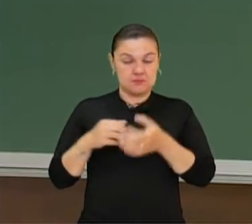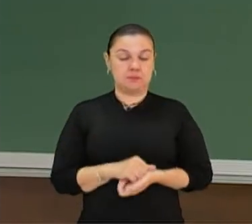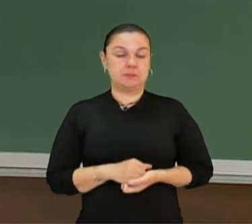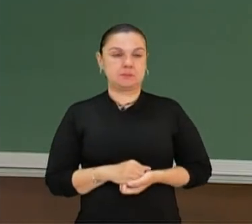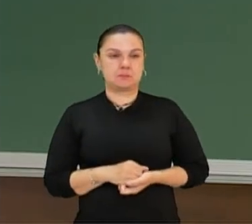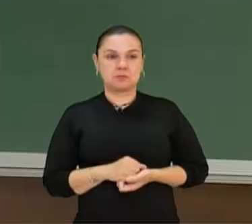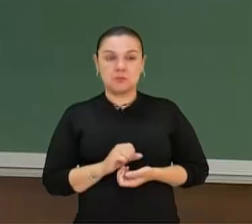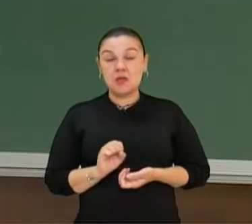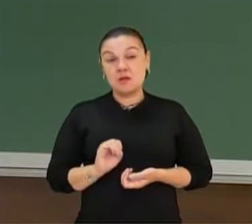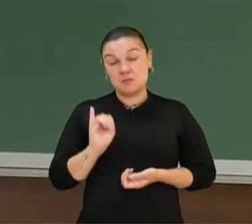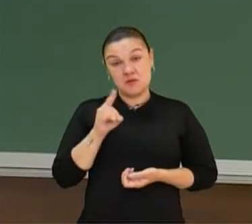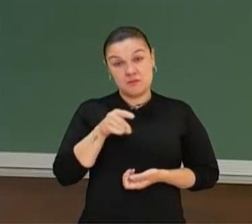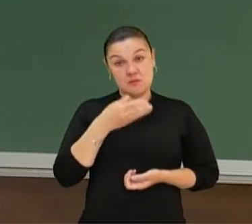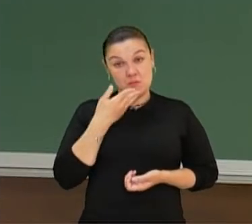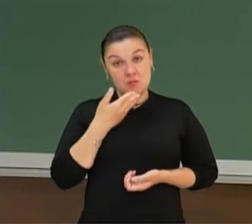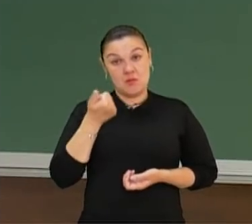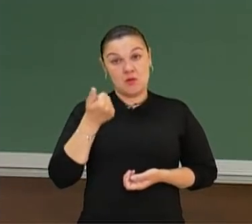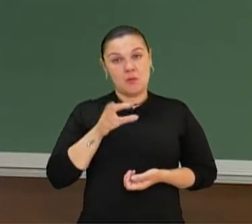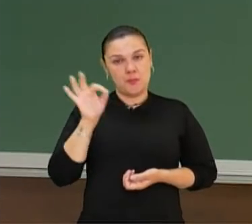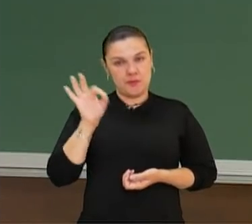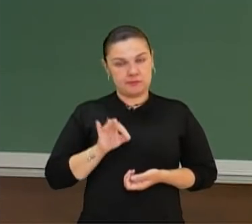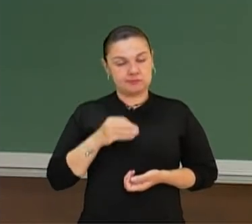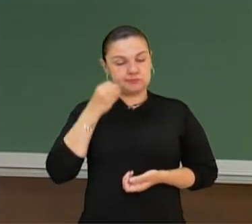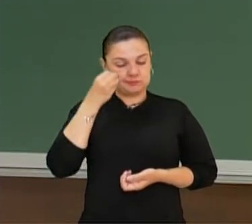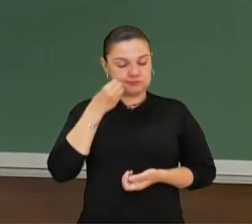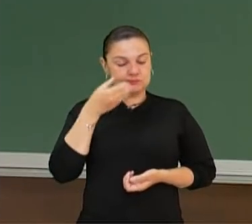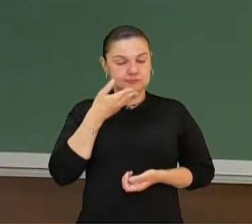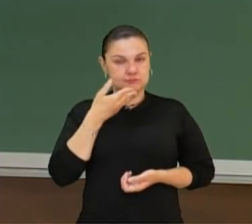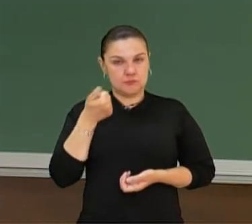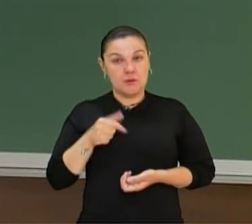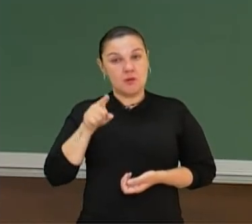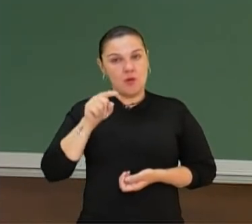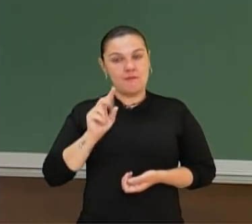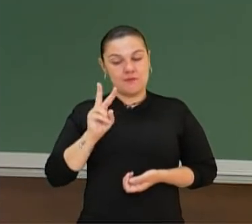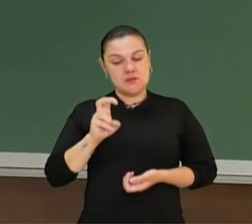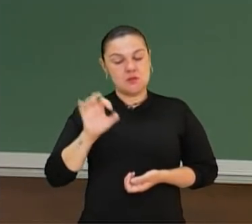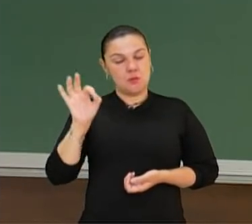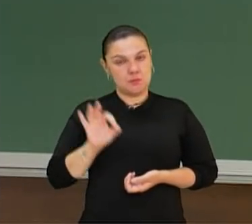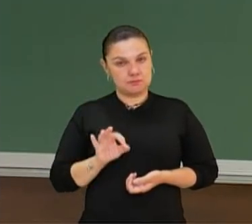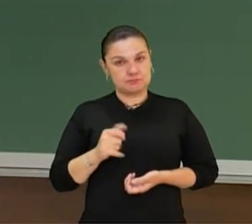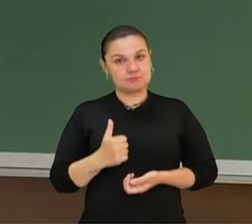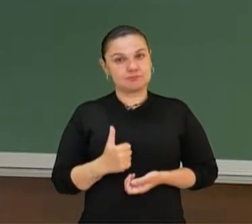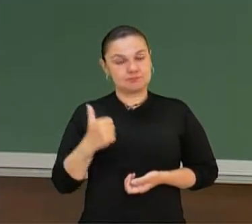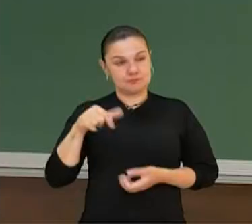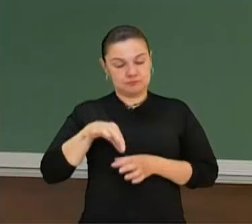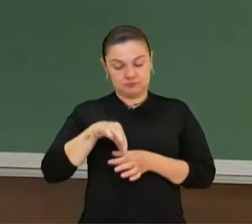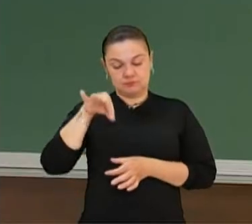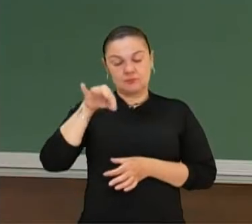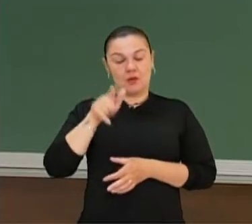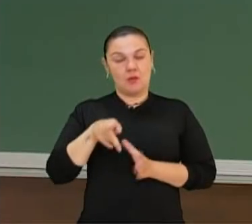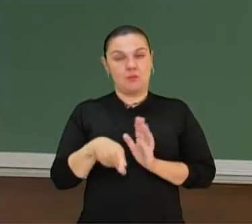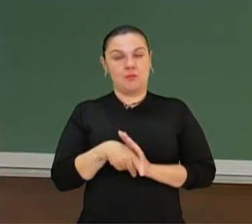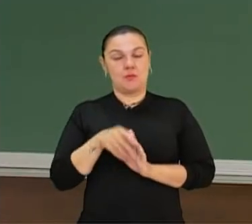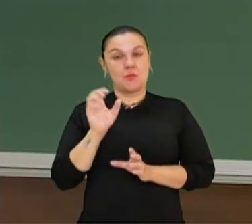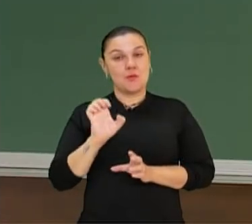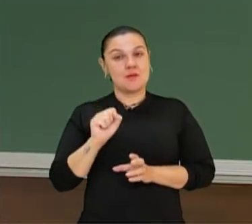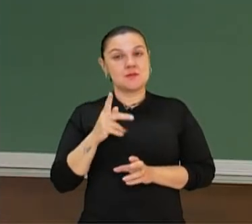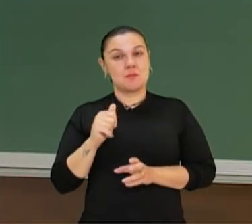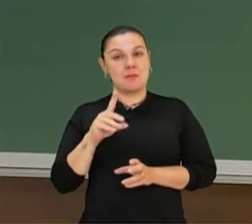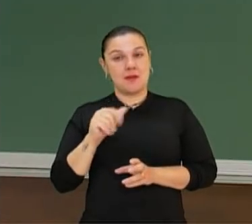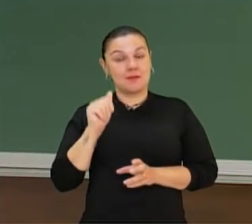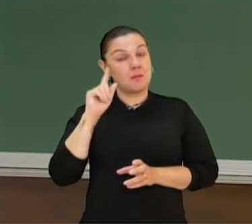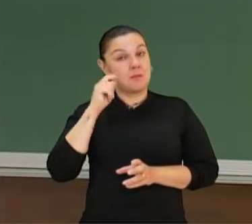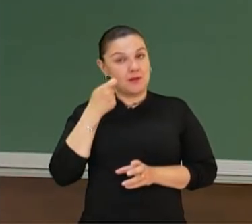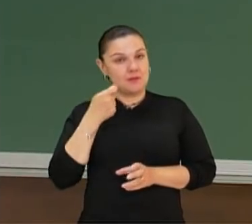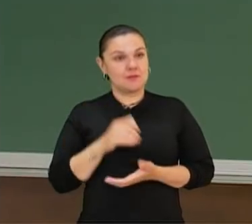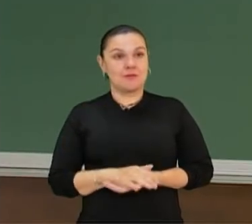Mas se puderem deixar na porcentagem, para a gente treinar, então eu tenho 25% de chance de tirar uma carta de espadas. Tranquilo?